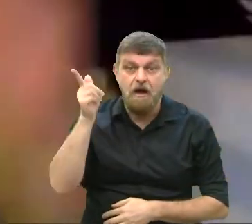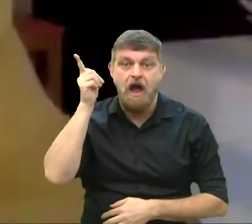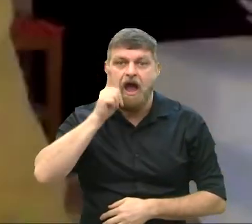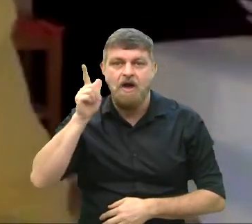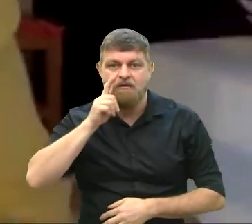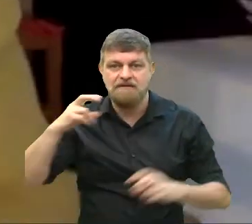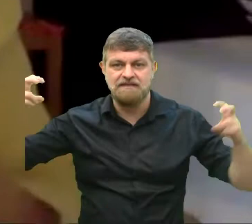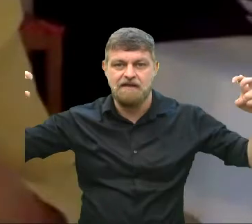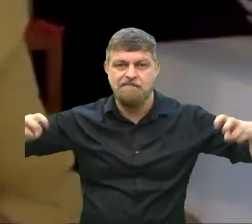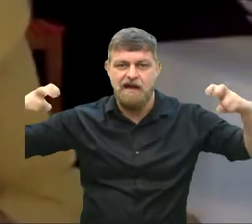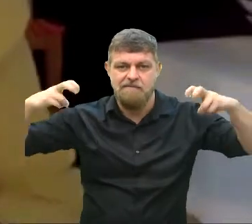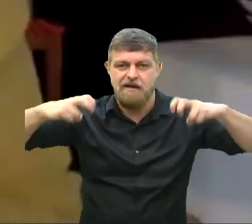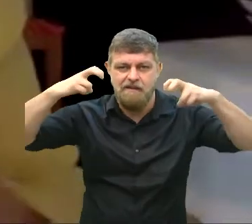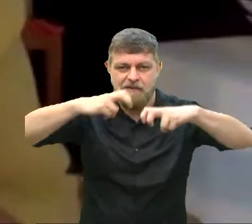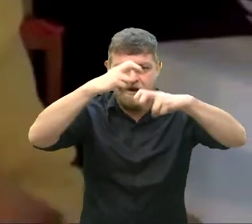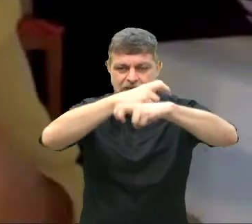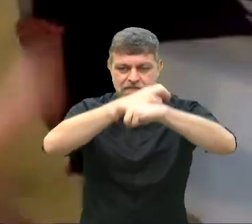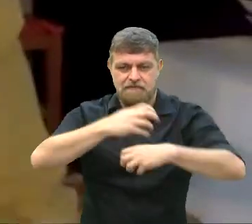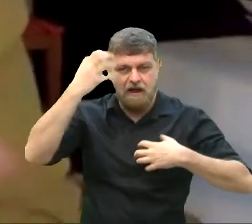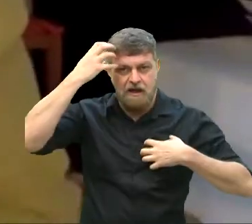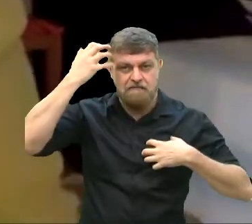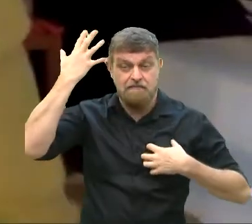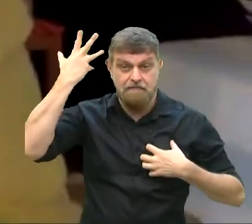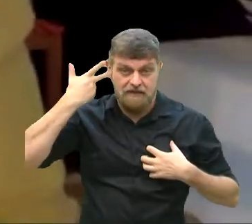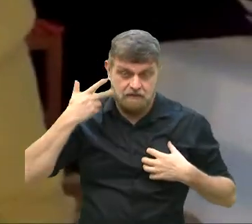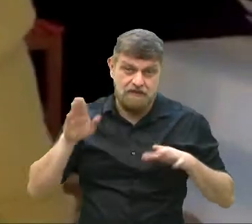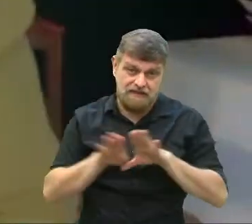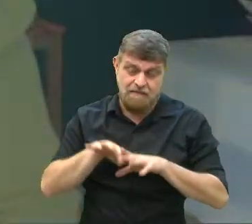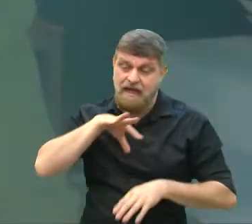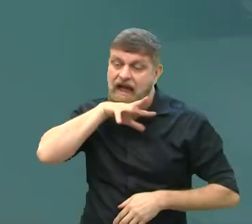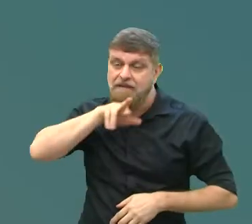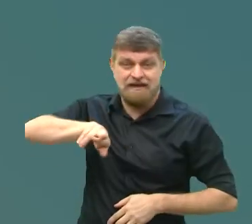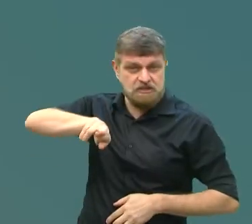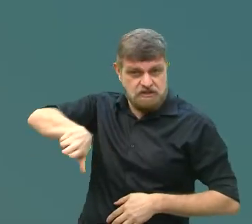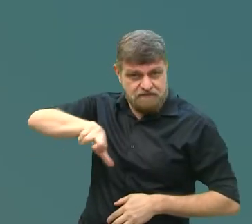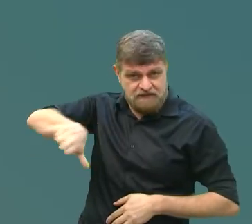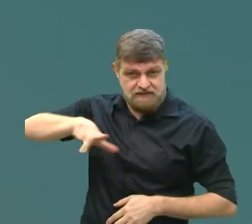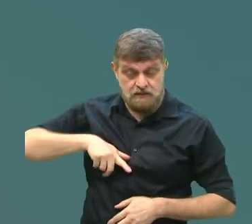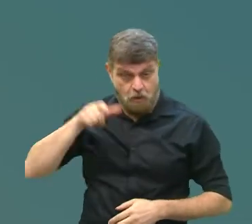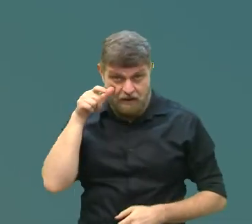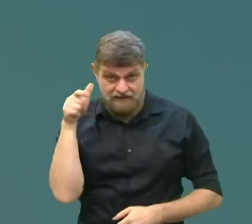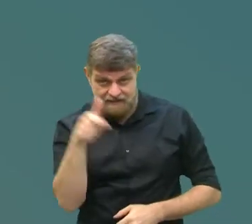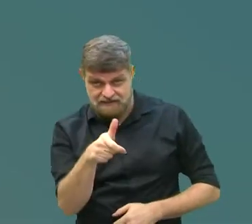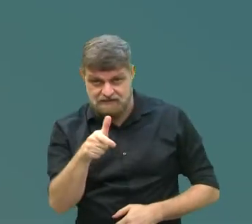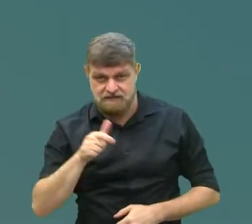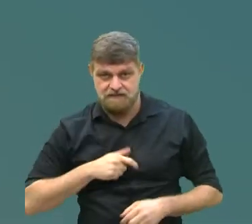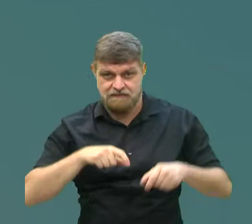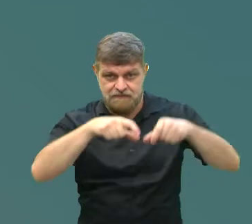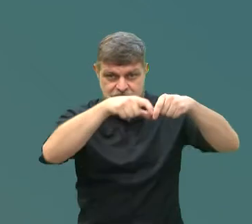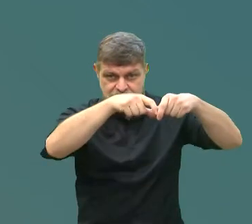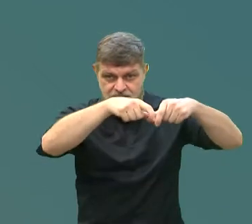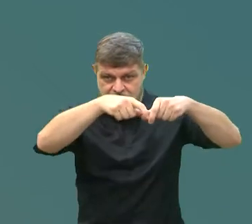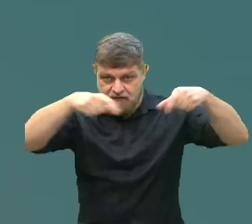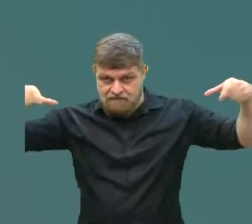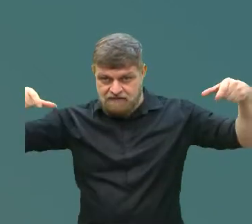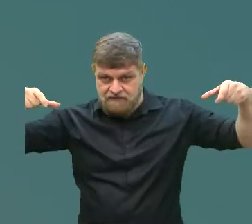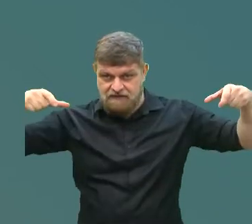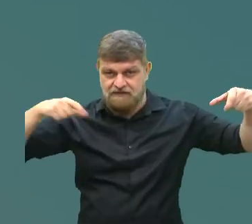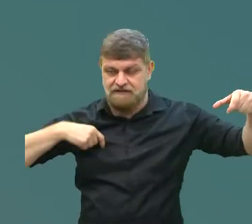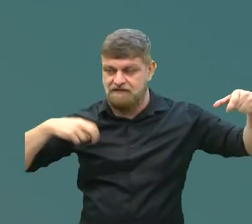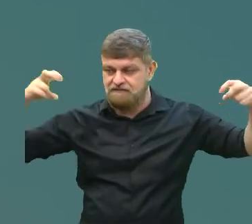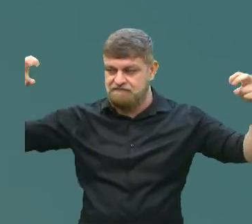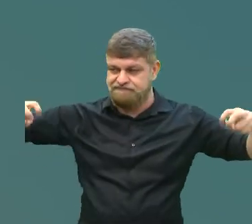ponto de travessia para micos e outras espécies foi bem interessante. É um viaduto muito